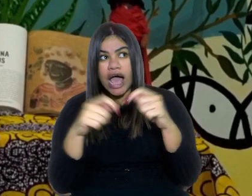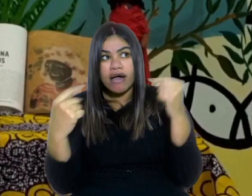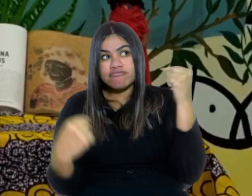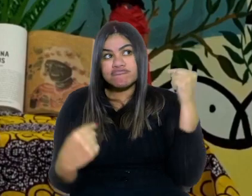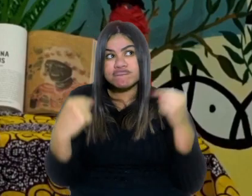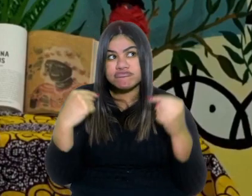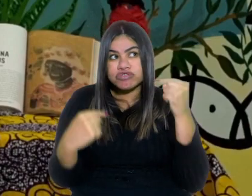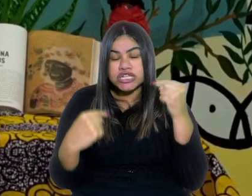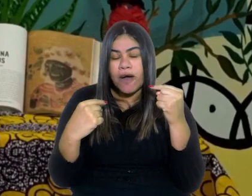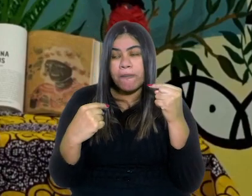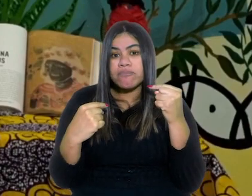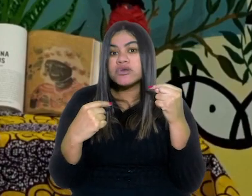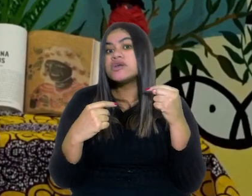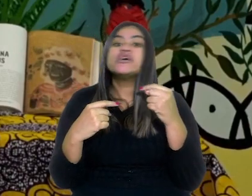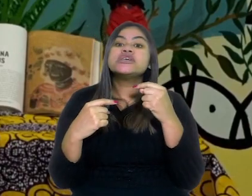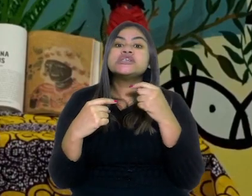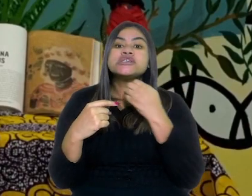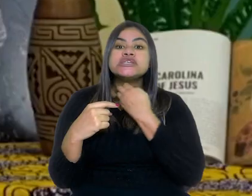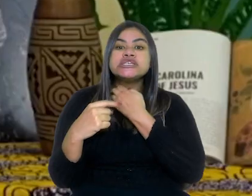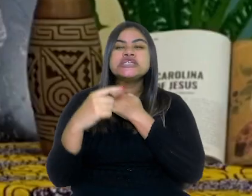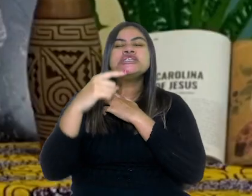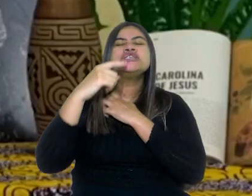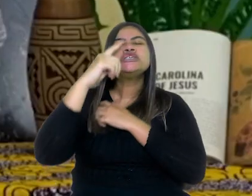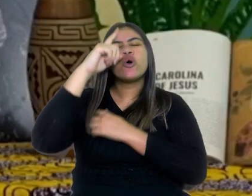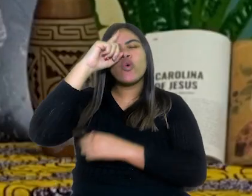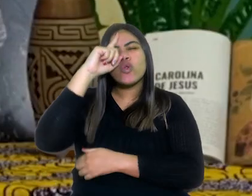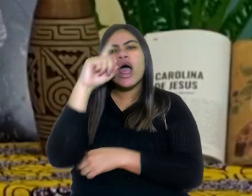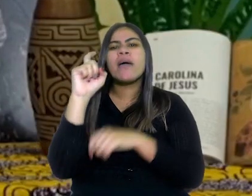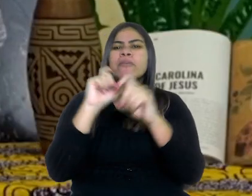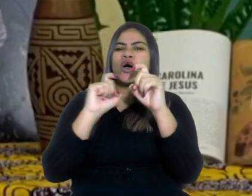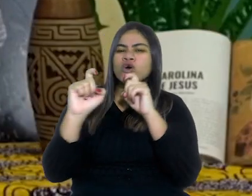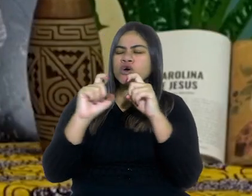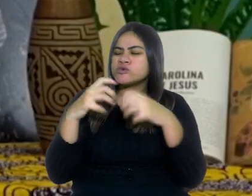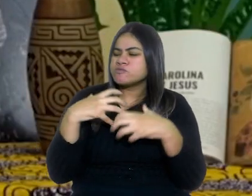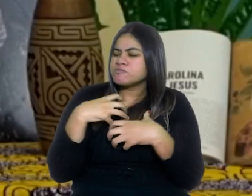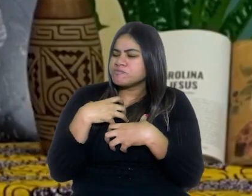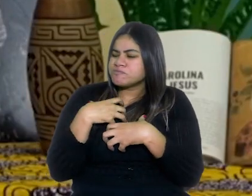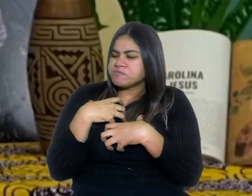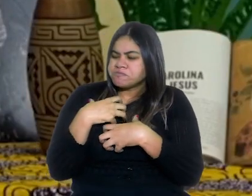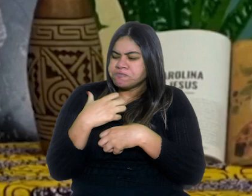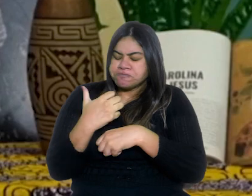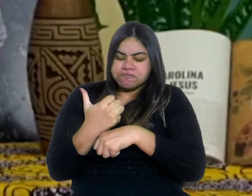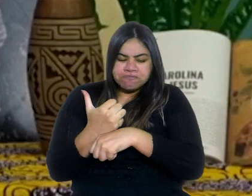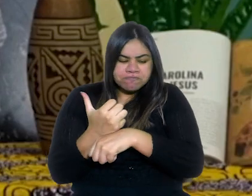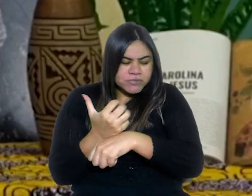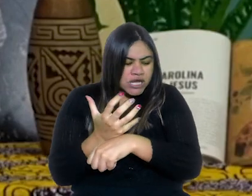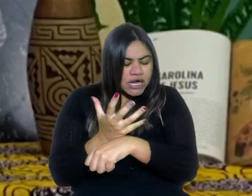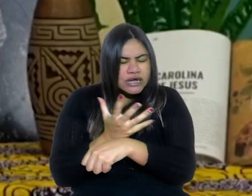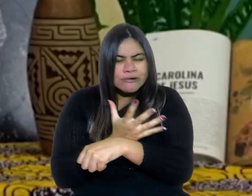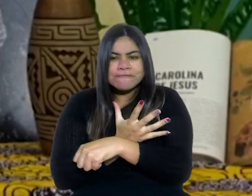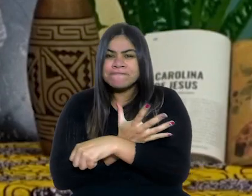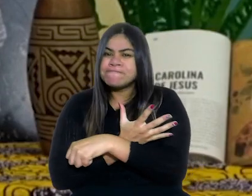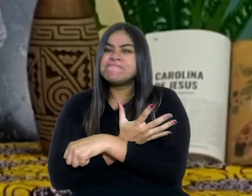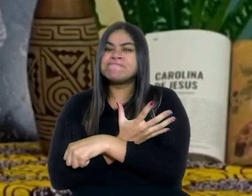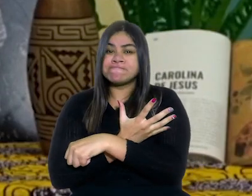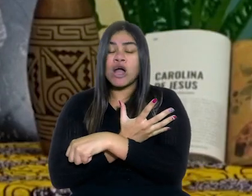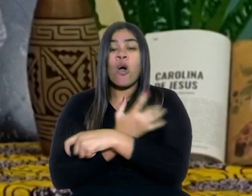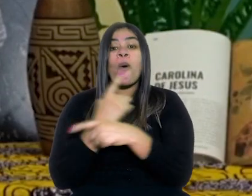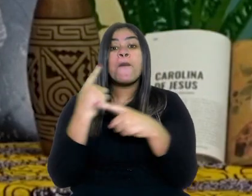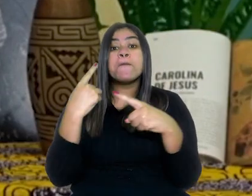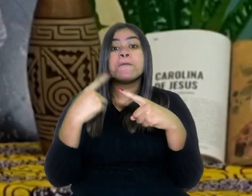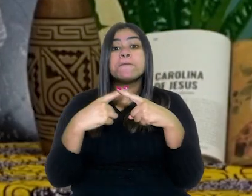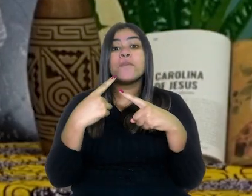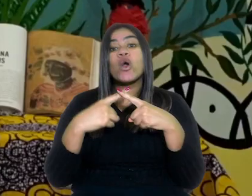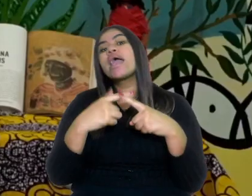em formar esse grupo de discussão. Quando eu lembro dessa reunião, eu me emociono. Por